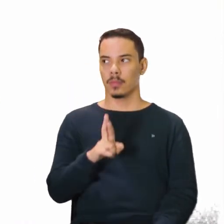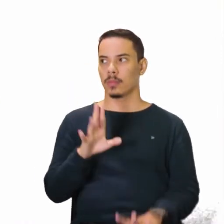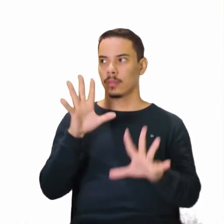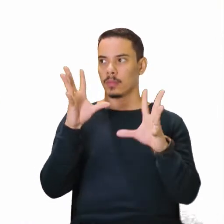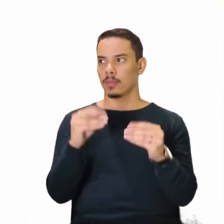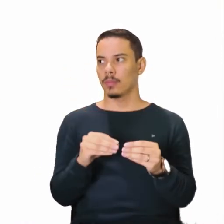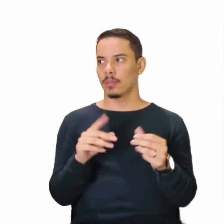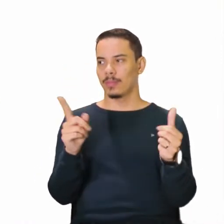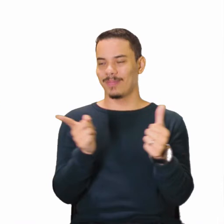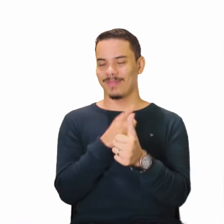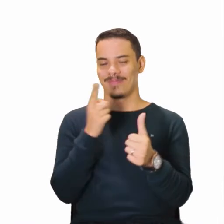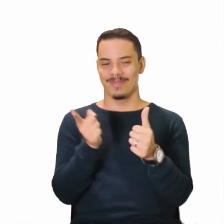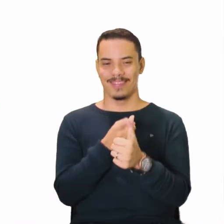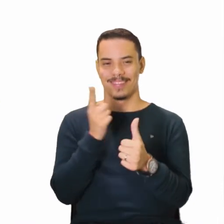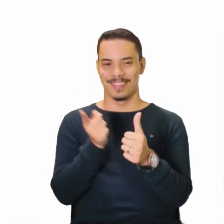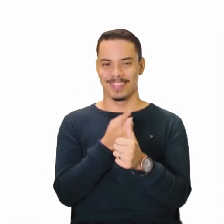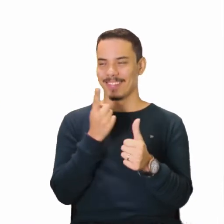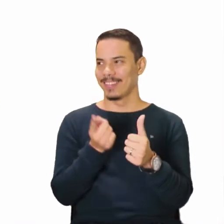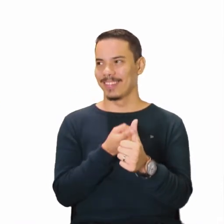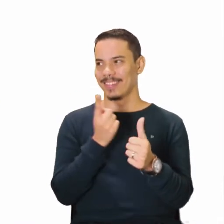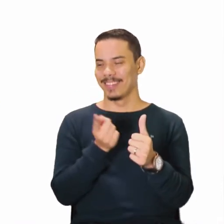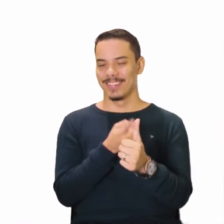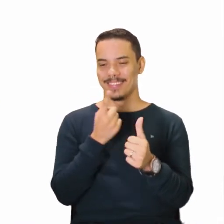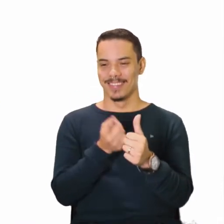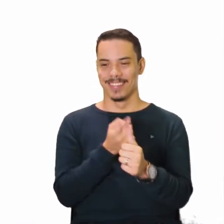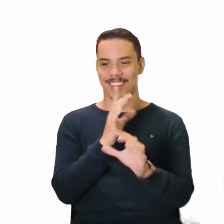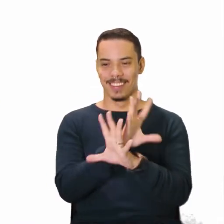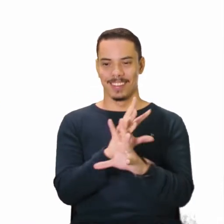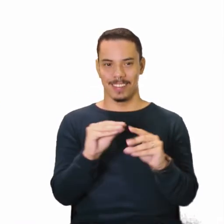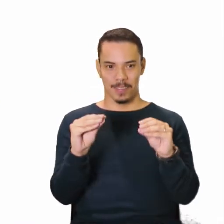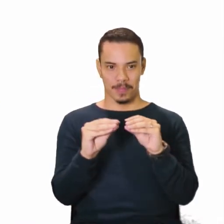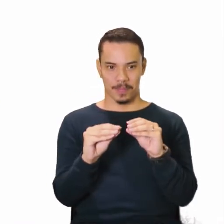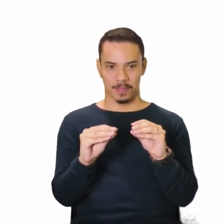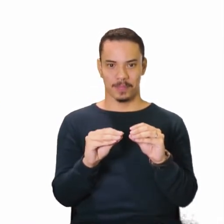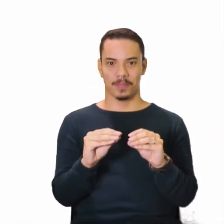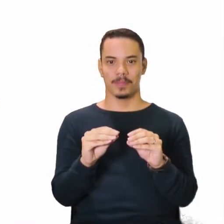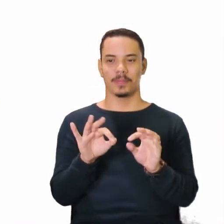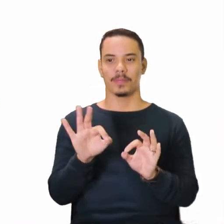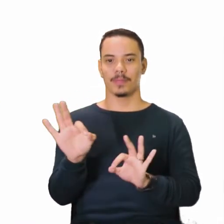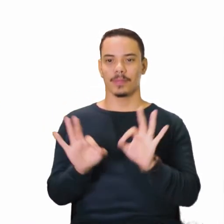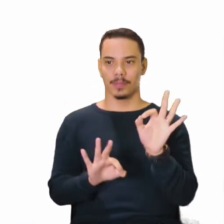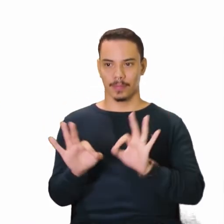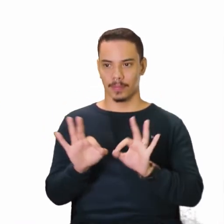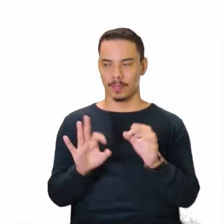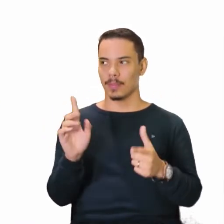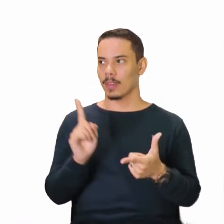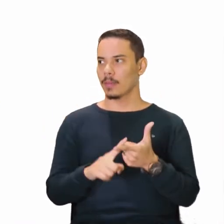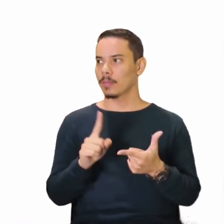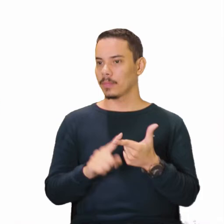primeira conjunção é a conjunção coordenativa e a segunda,